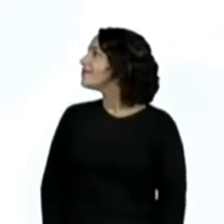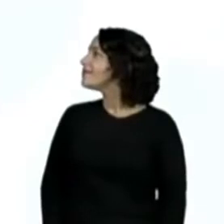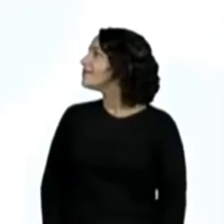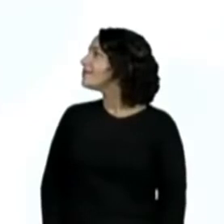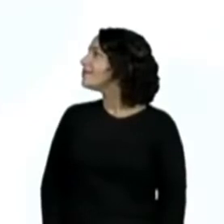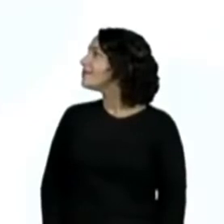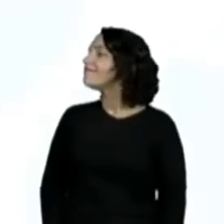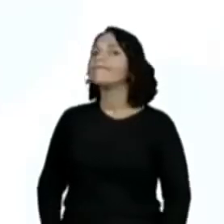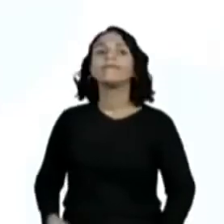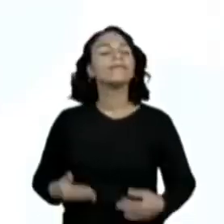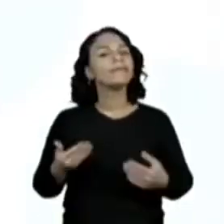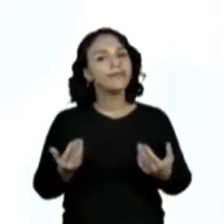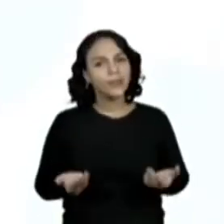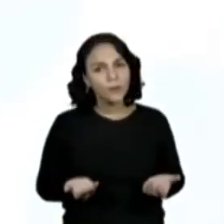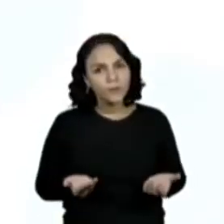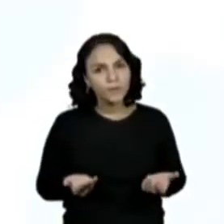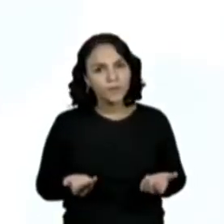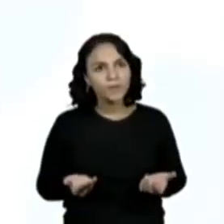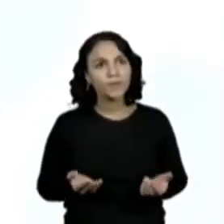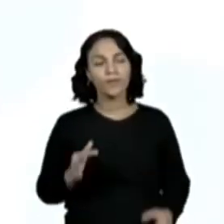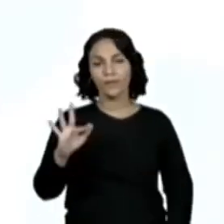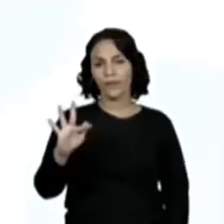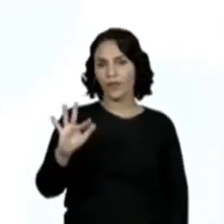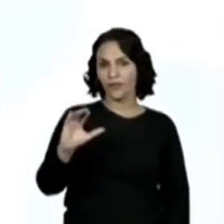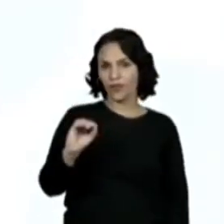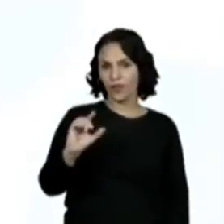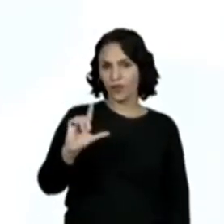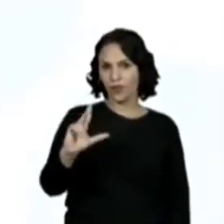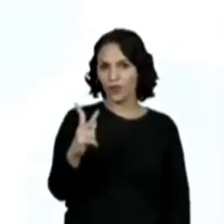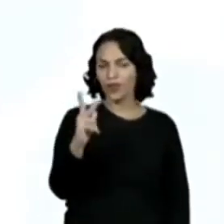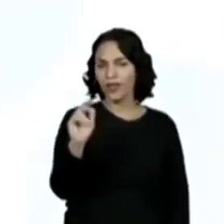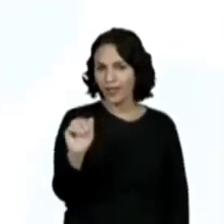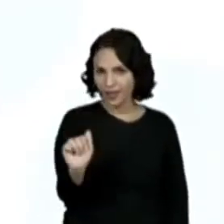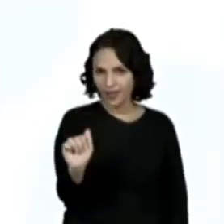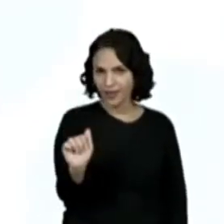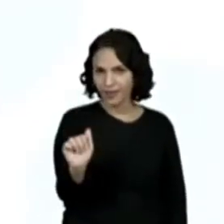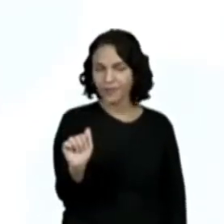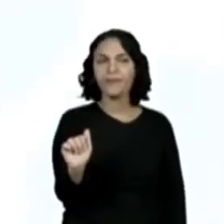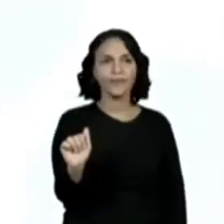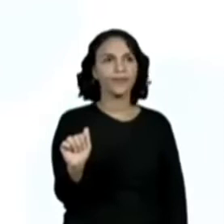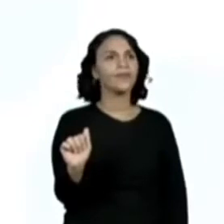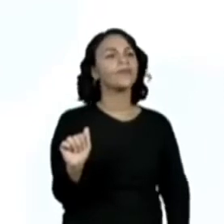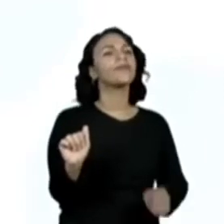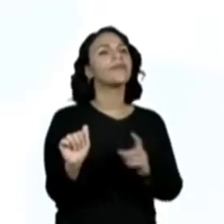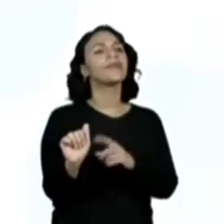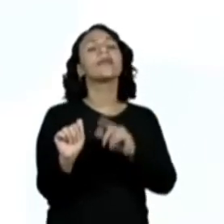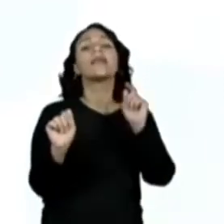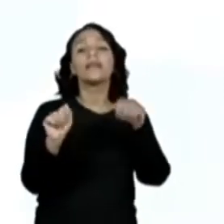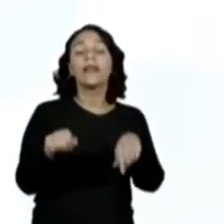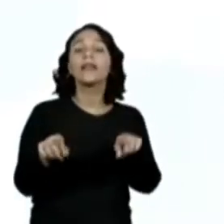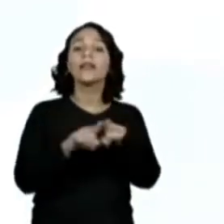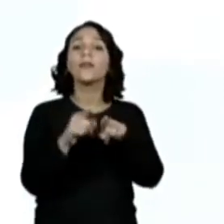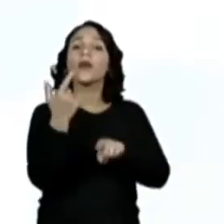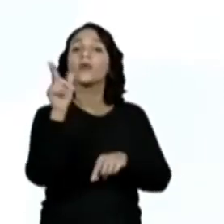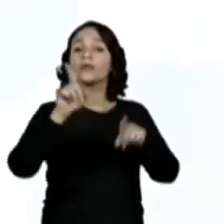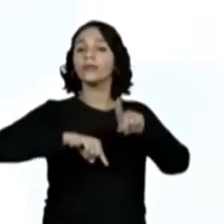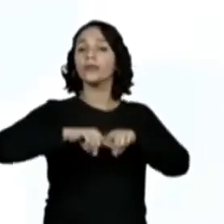Então, tendo escrito folha, eu poderia escrever um outro material